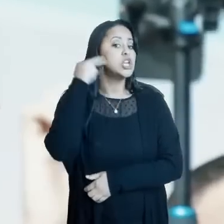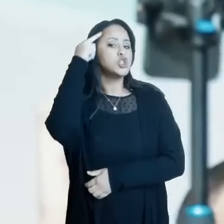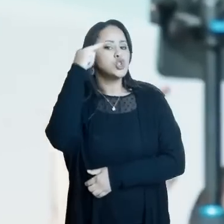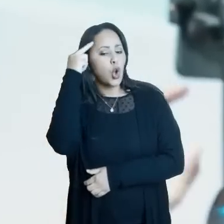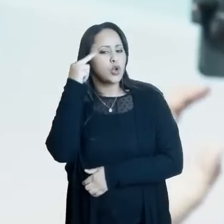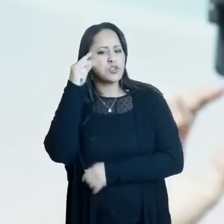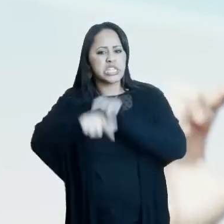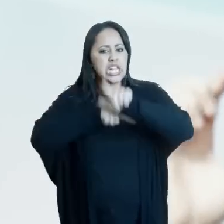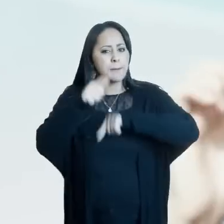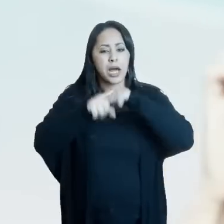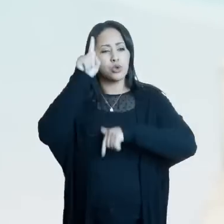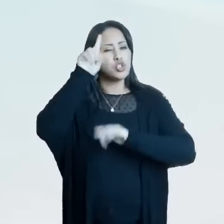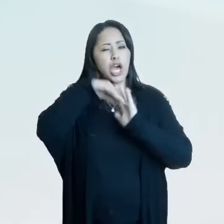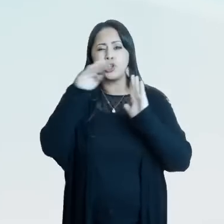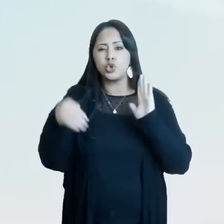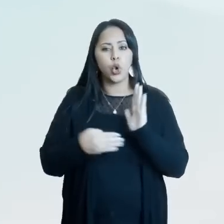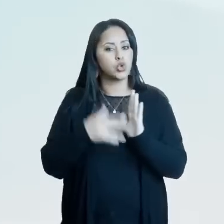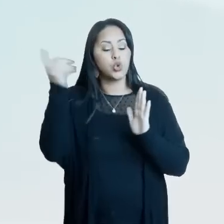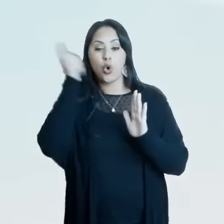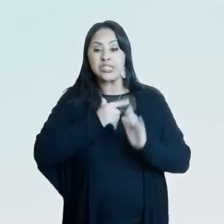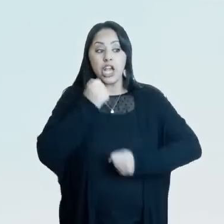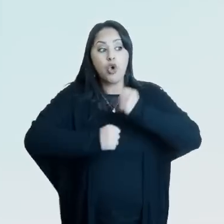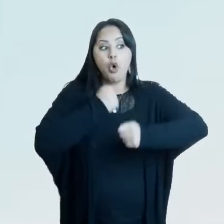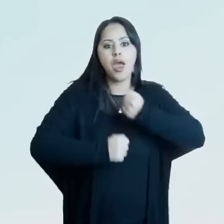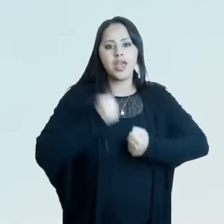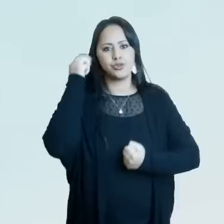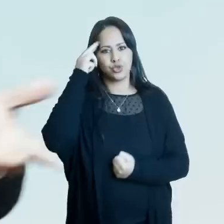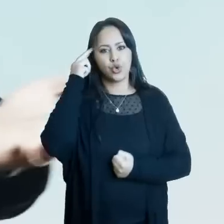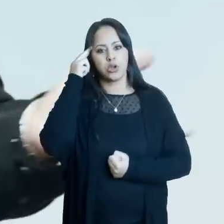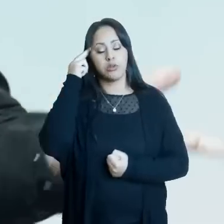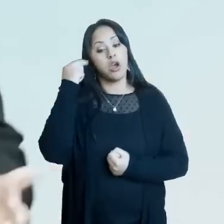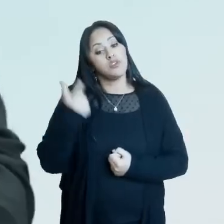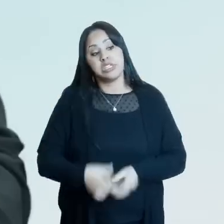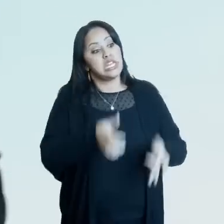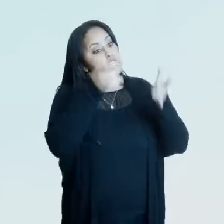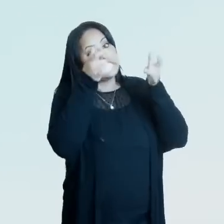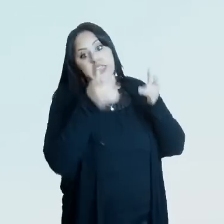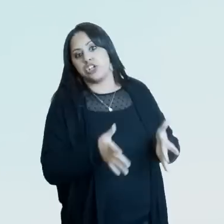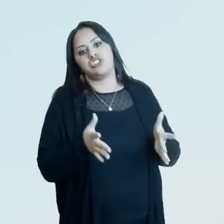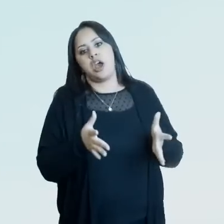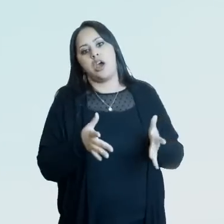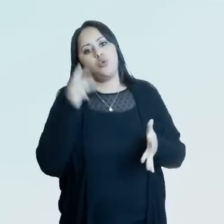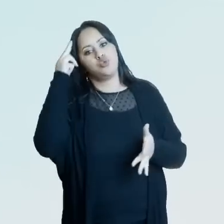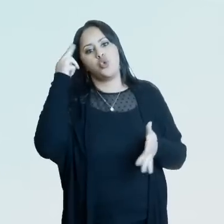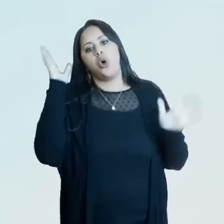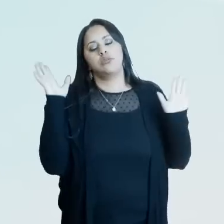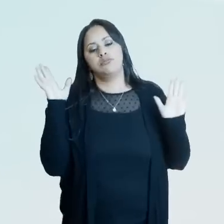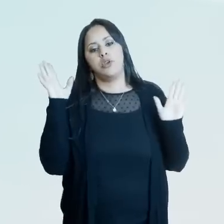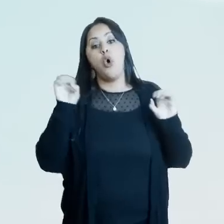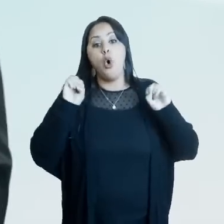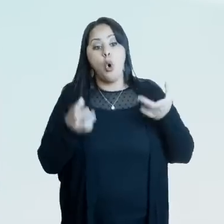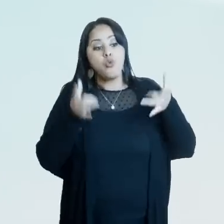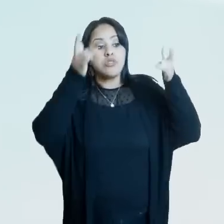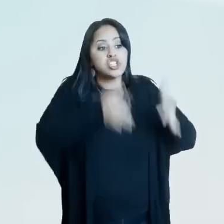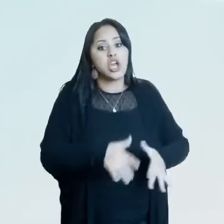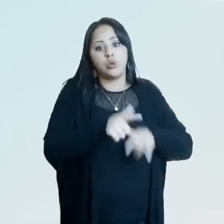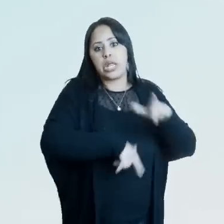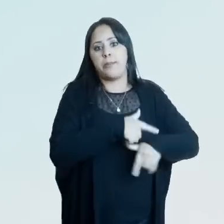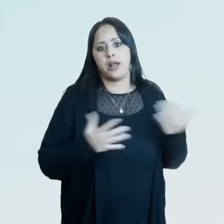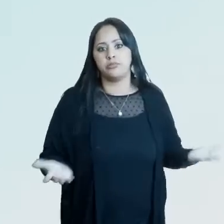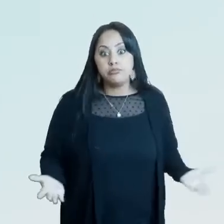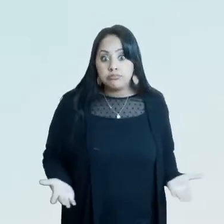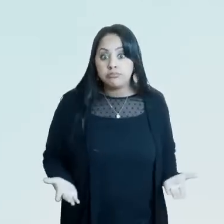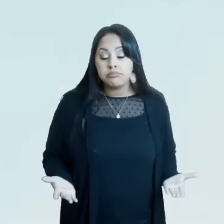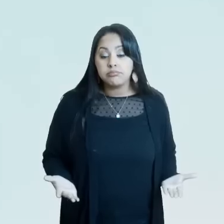trabalhando durante o dia inteiro, você não consegue correr atrás daquele sonho, você tem que abrir mão do sono. Tá escrito em Provérbios lá, se não me